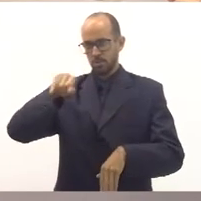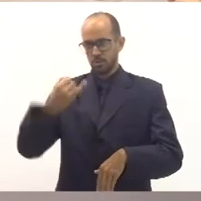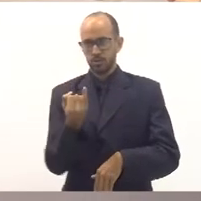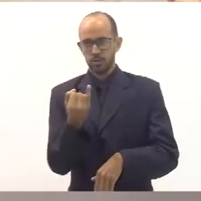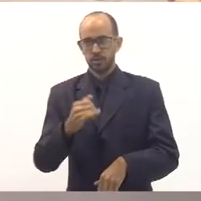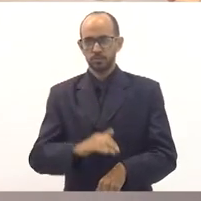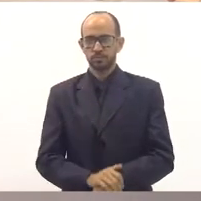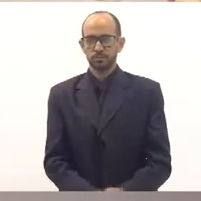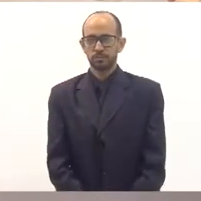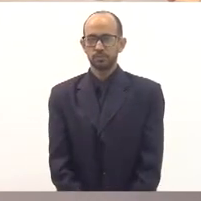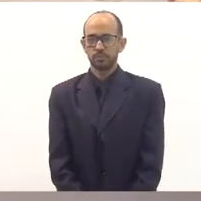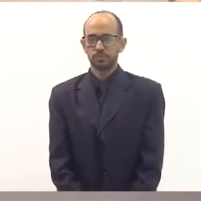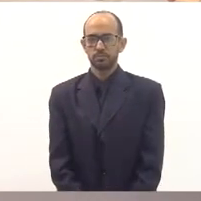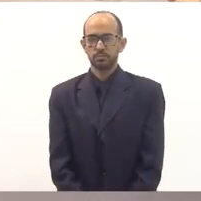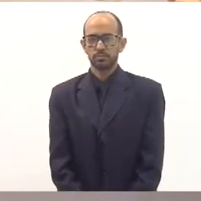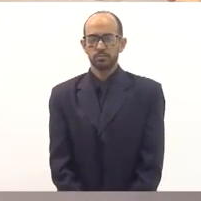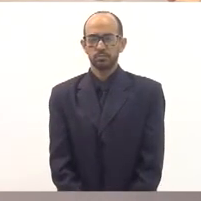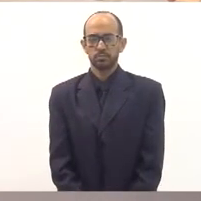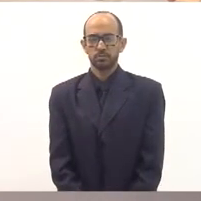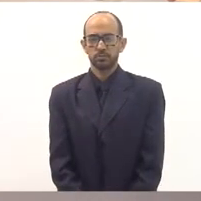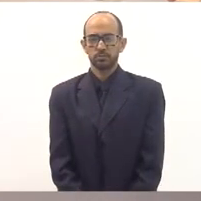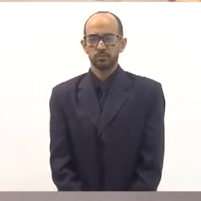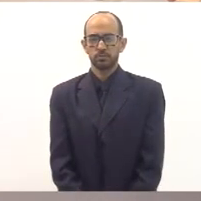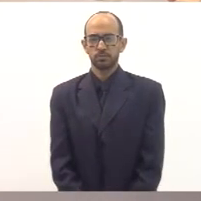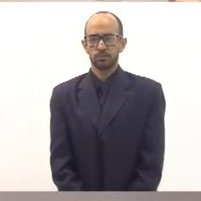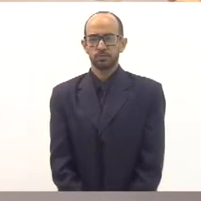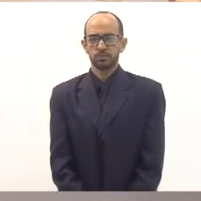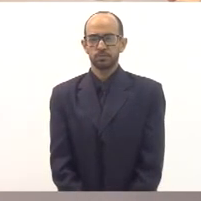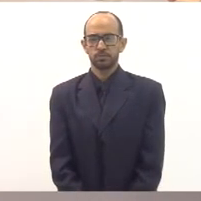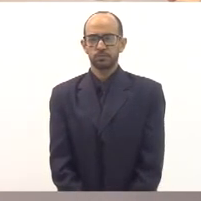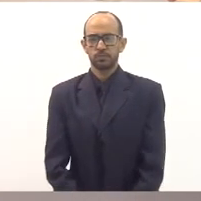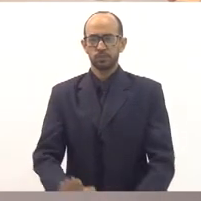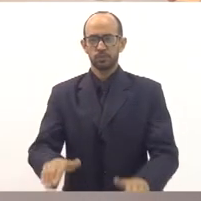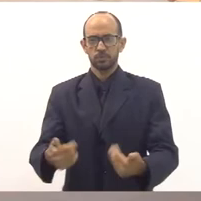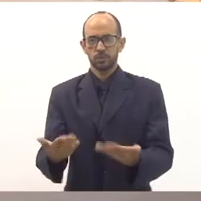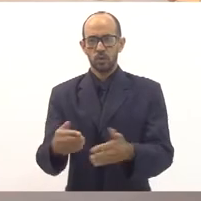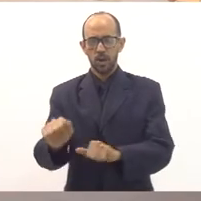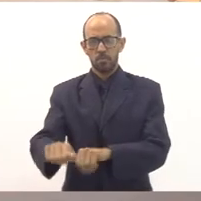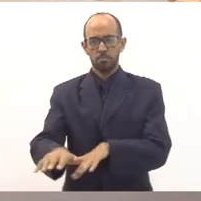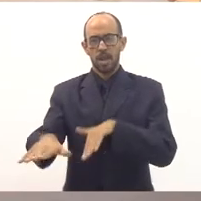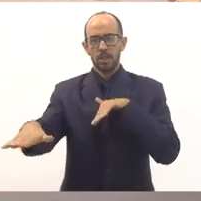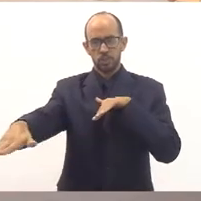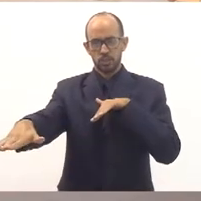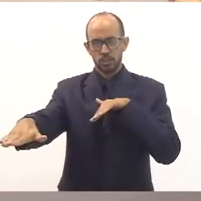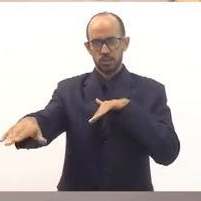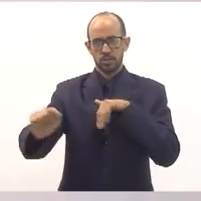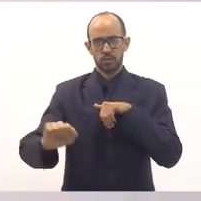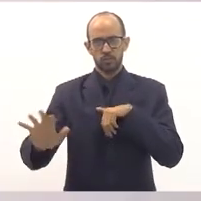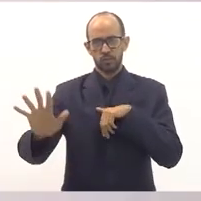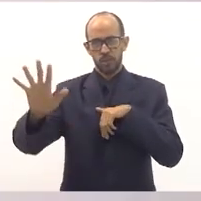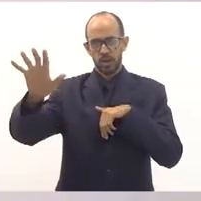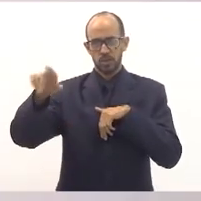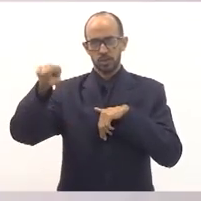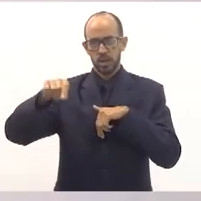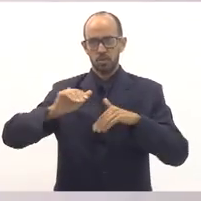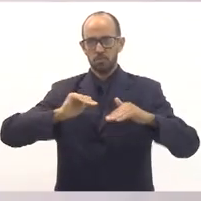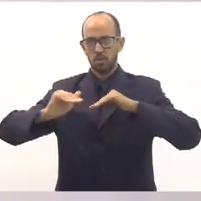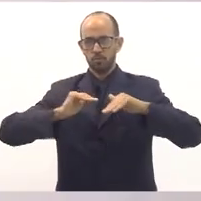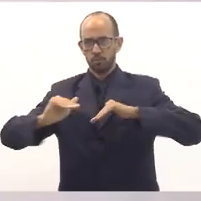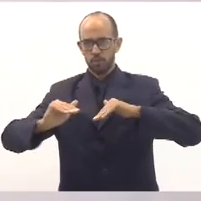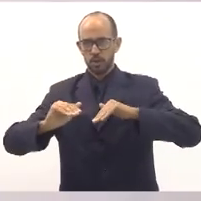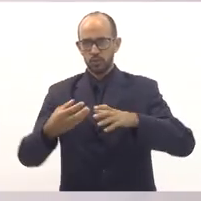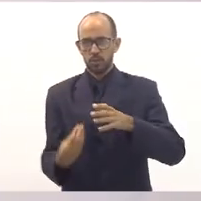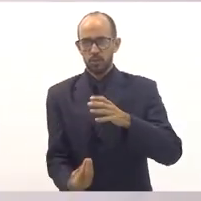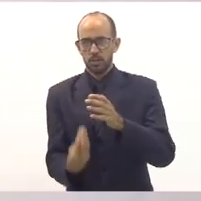é então a marcha das favelas é o movimento que surgiu